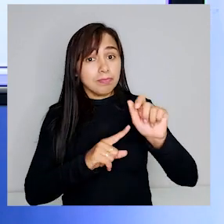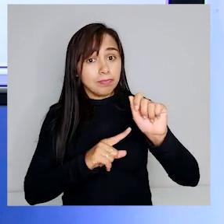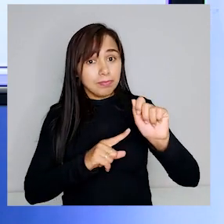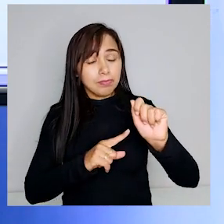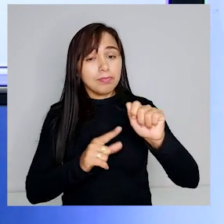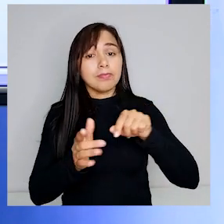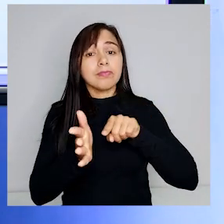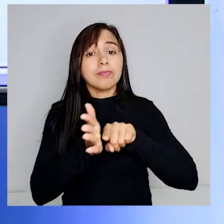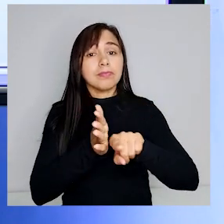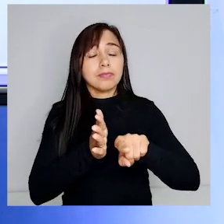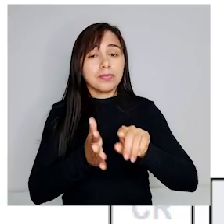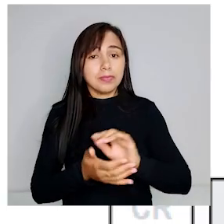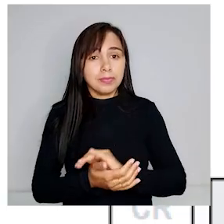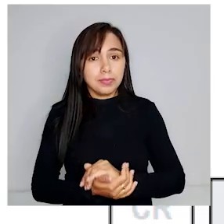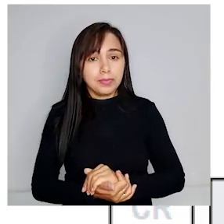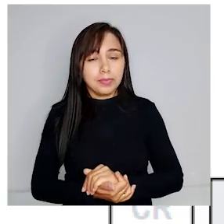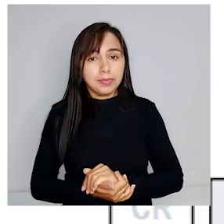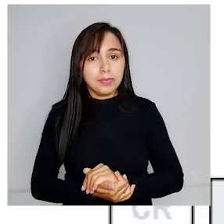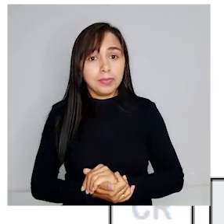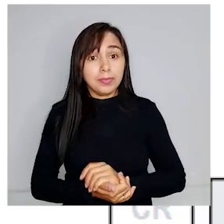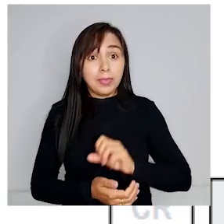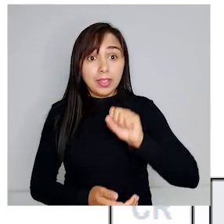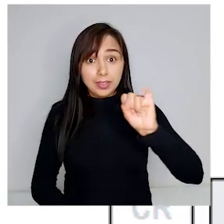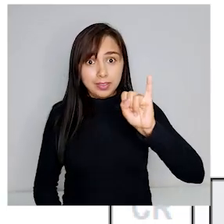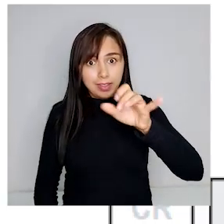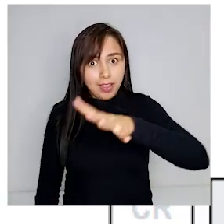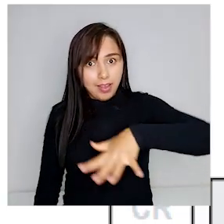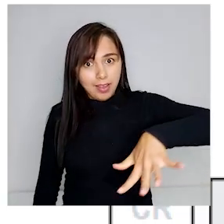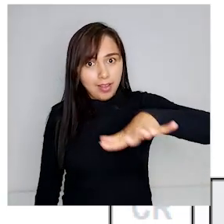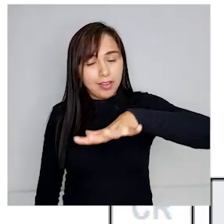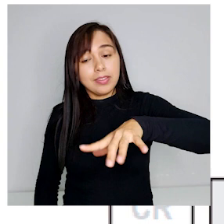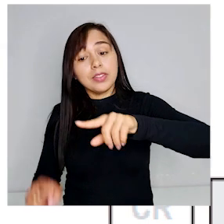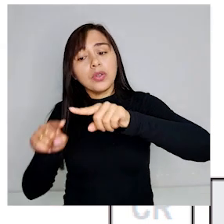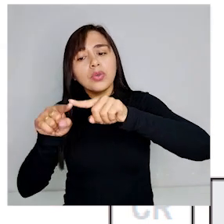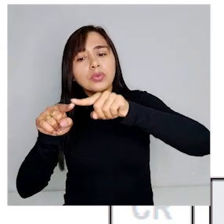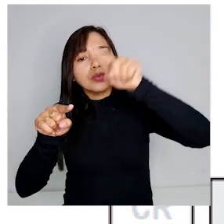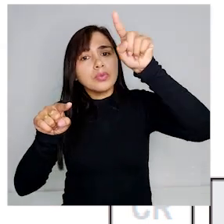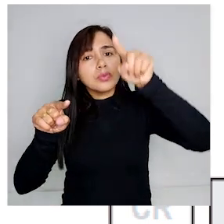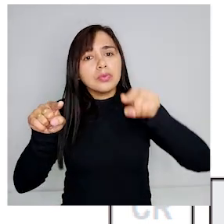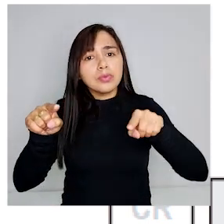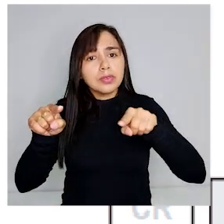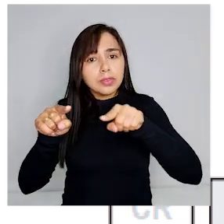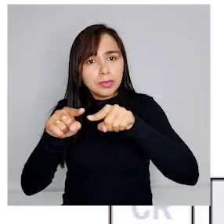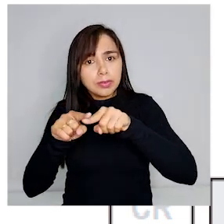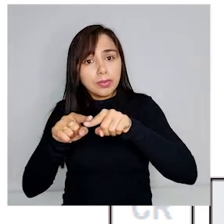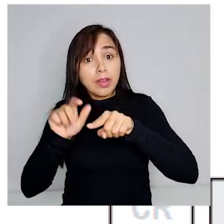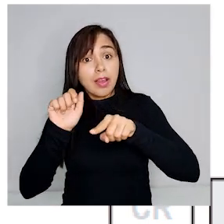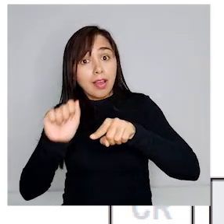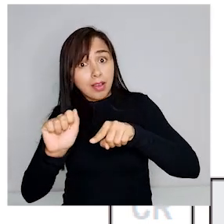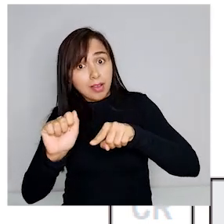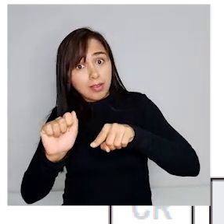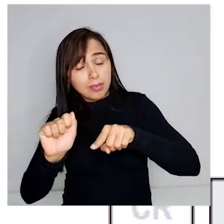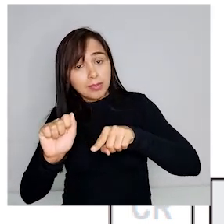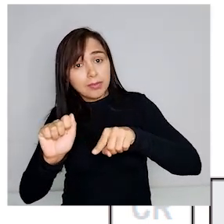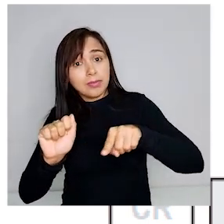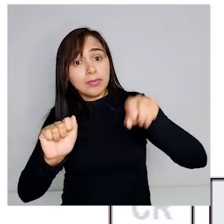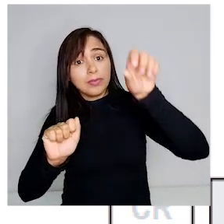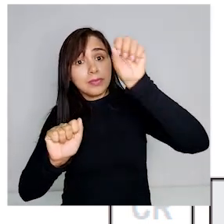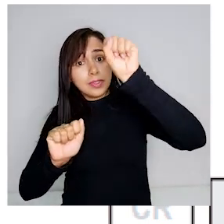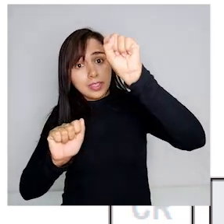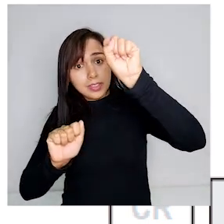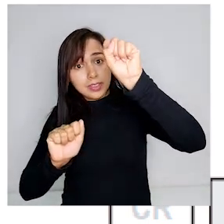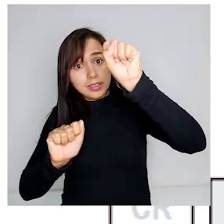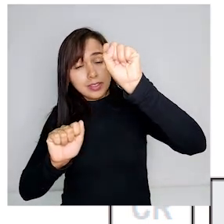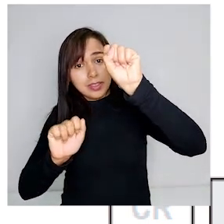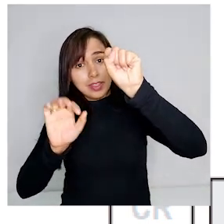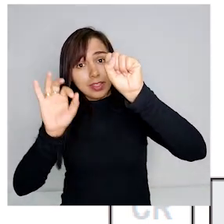traz o seguinte questionamento: se a área do triângulo AST, esse triângulo aí em cinza,